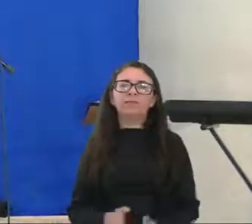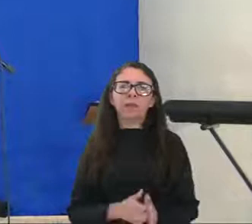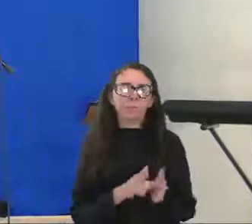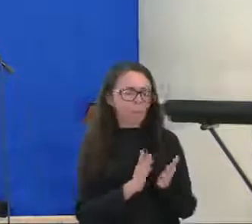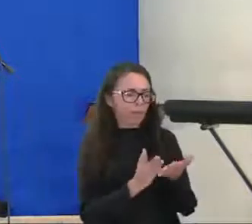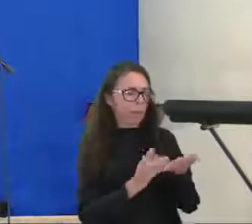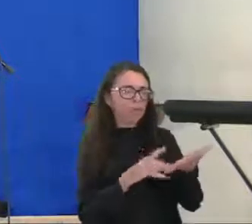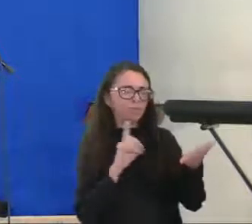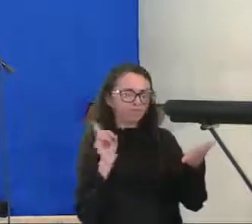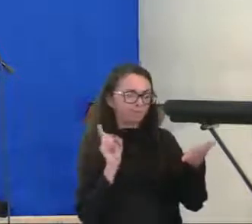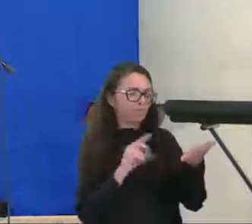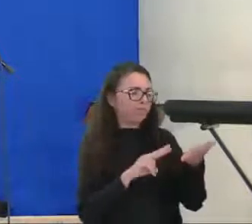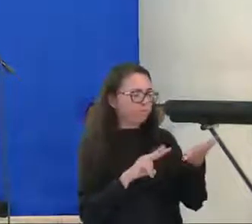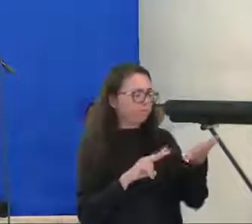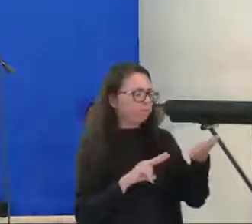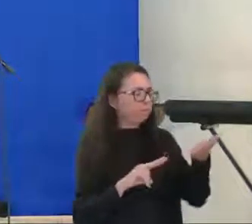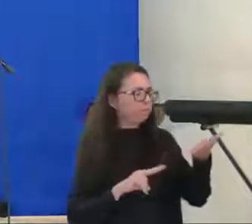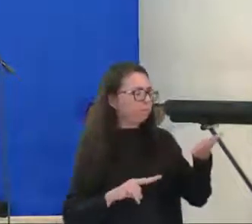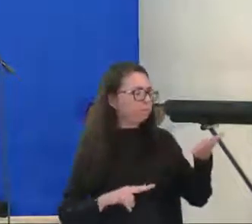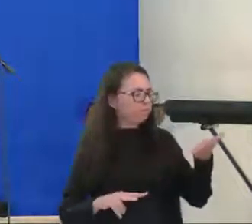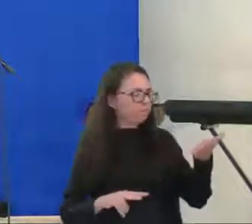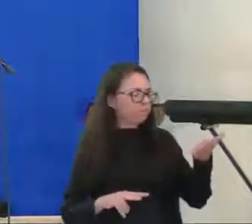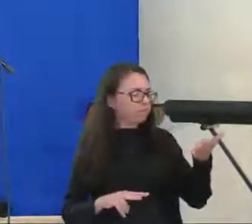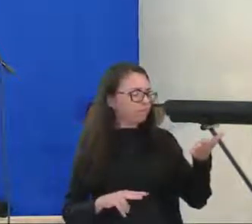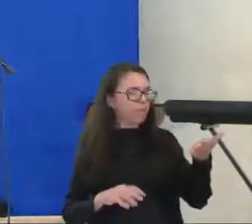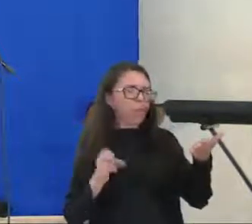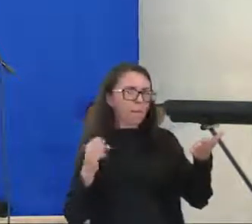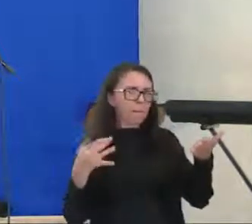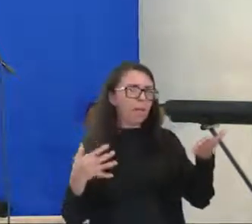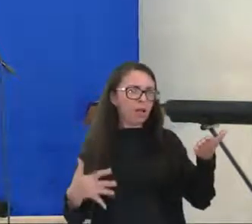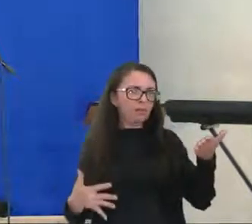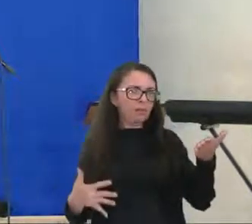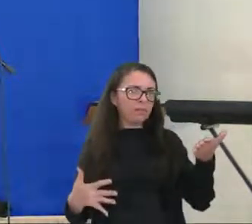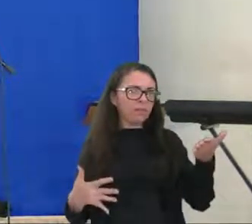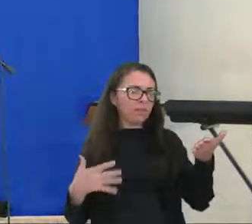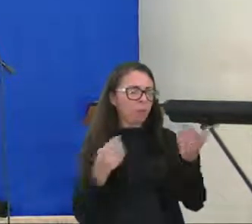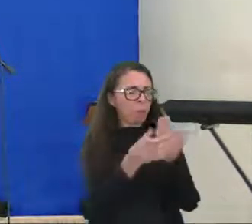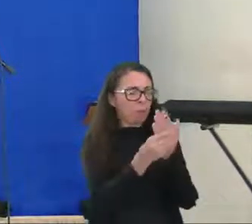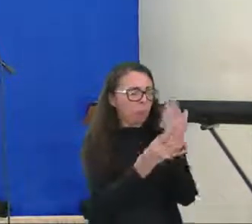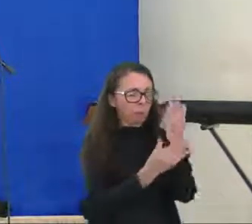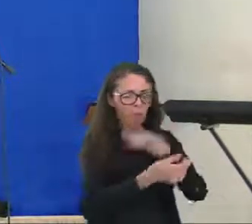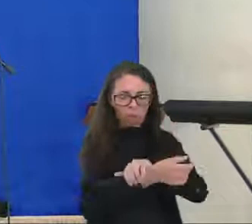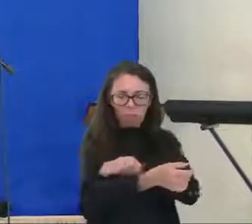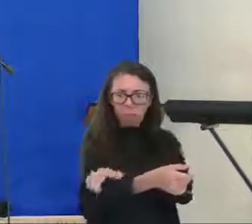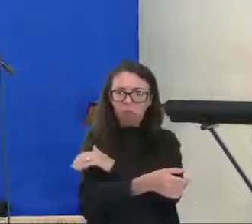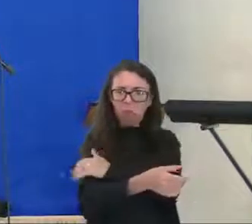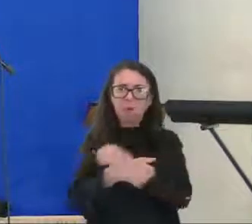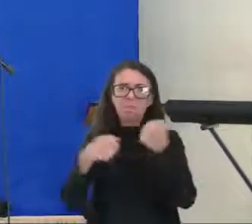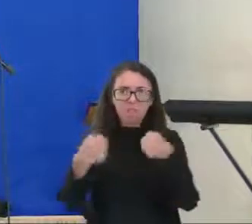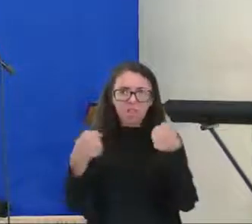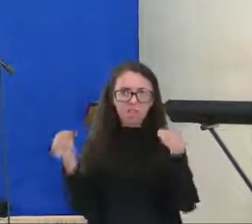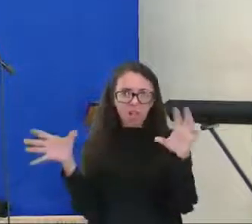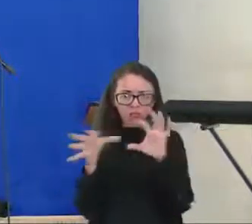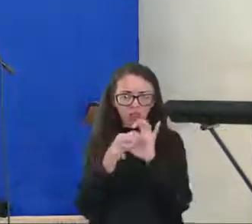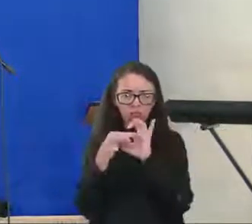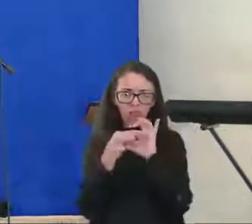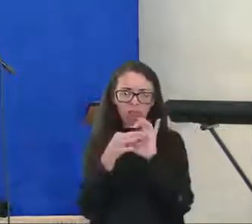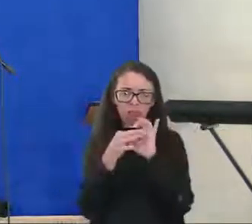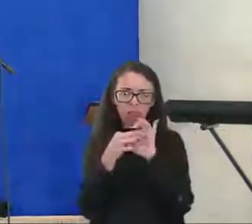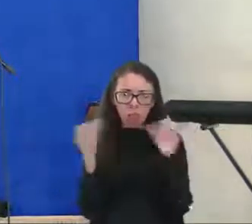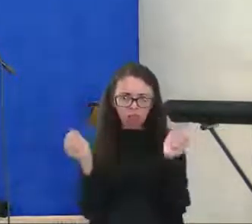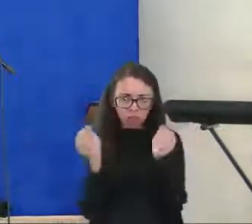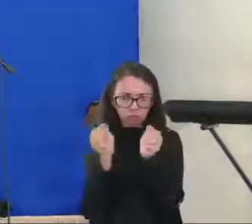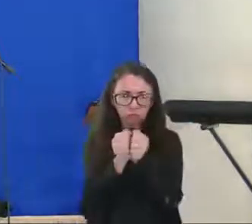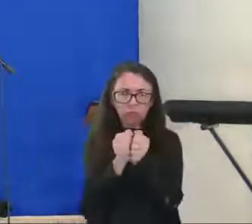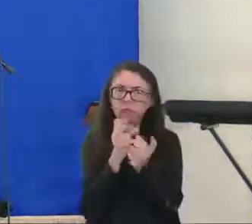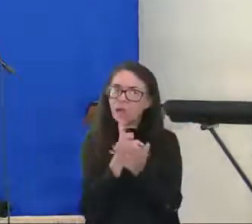21 e 24, os membros do corpo precisam dos outros. Há uma necessidade de nós precisarmos uns dos outros.